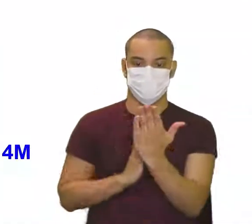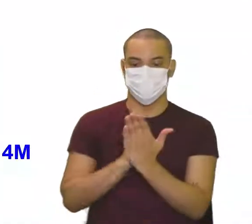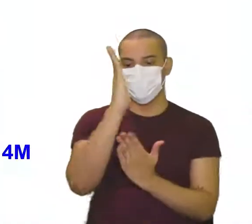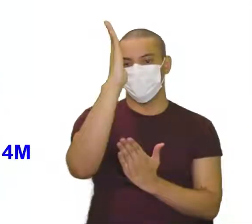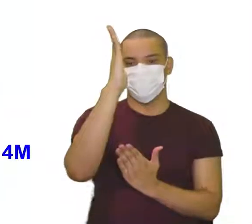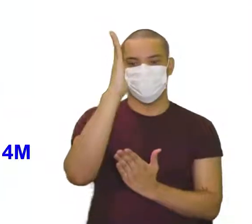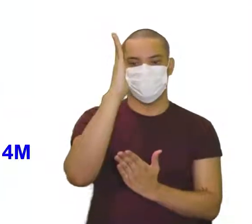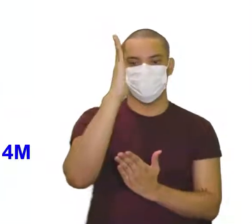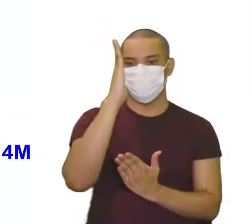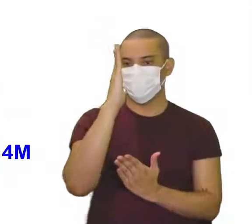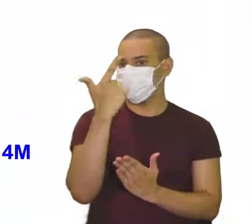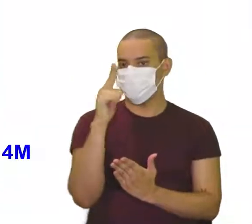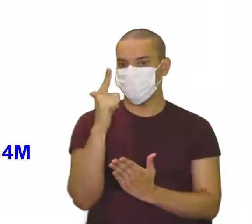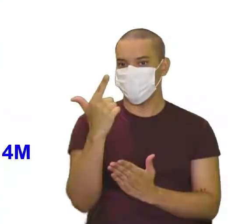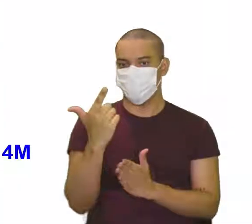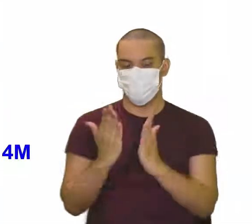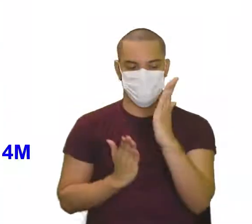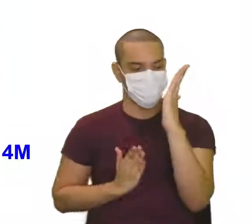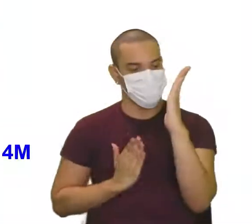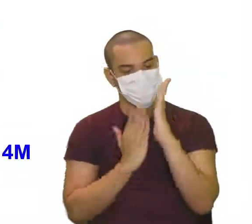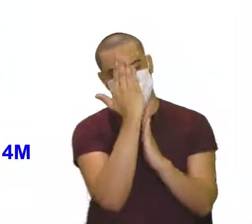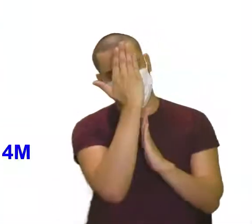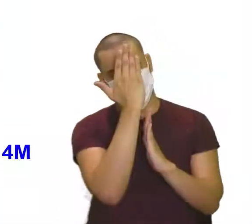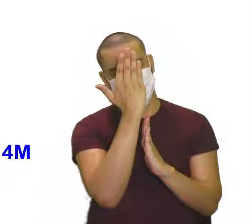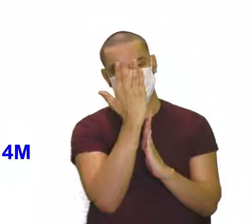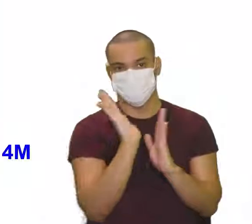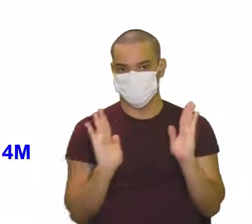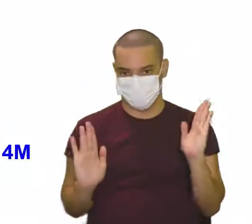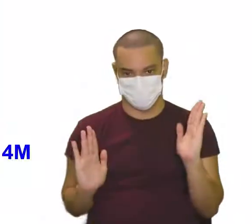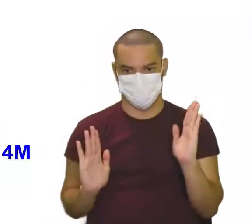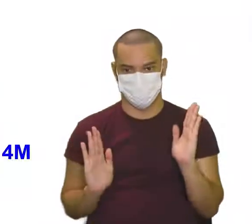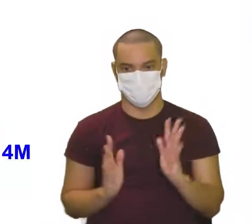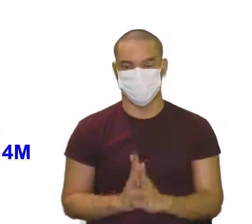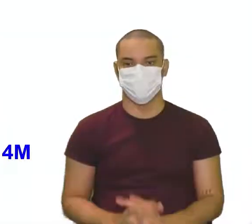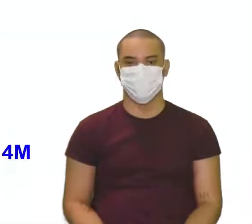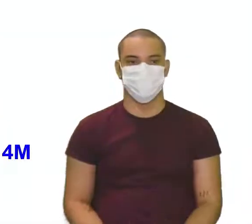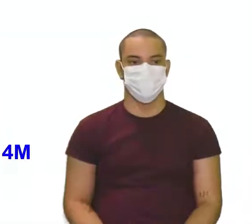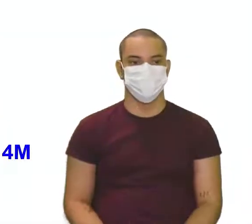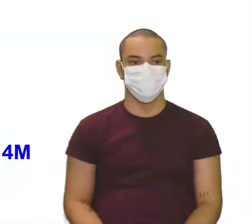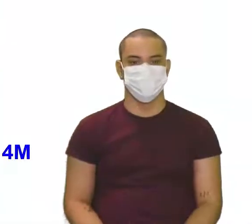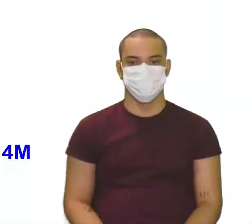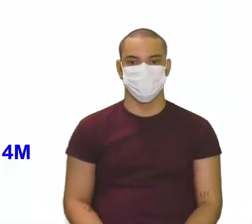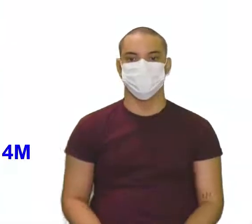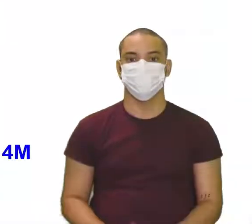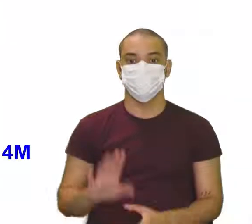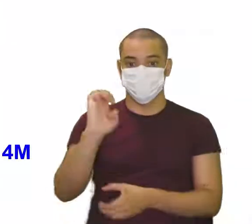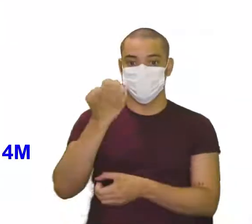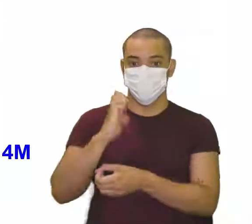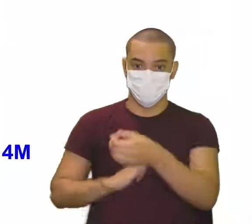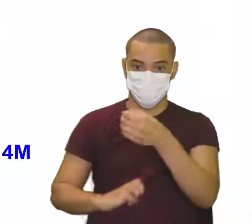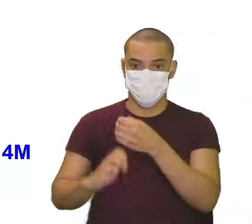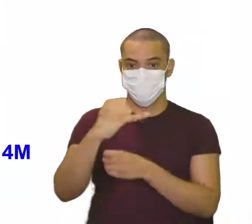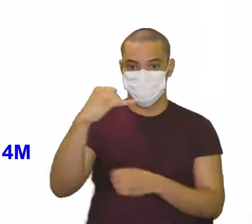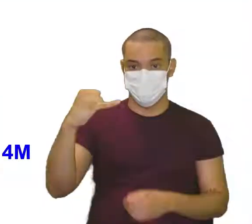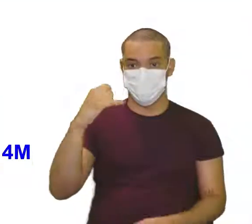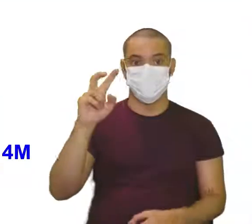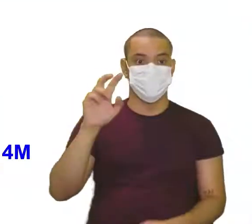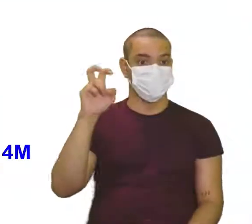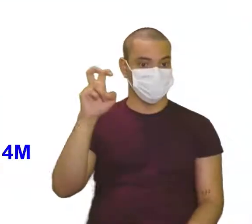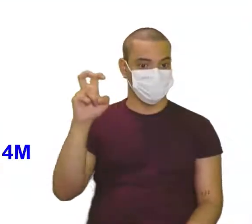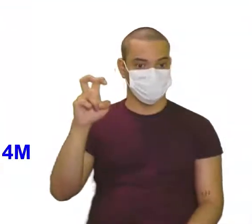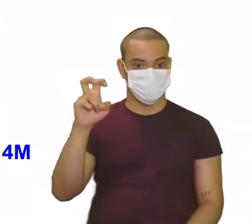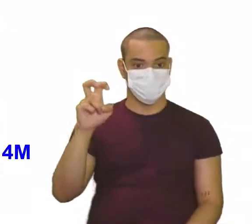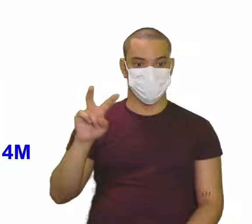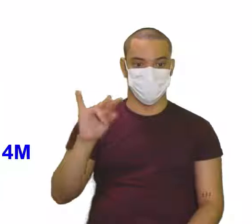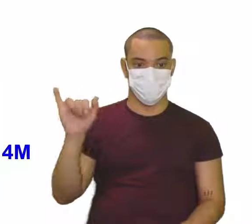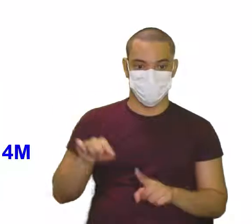portador de carga, ele passa direto aqui no nosso campo. Aqui, olha só, o elétron corresponde ao 5, porque ele é portador de carga negativa, então ele